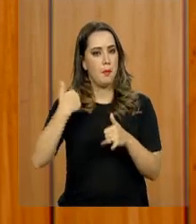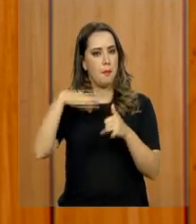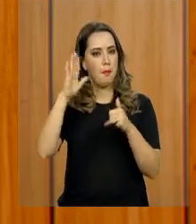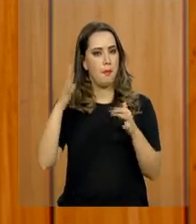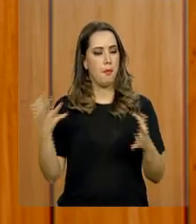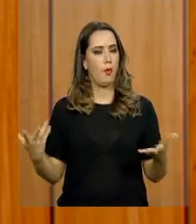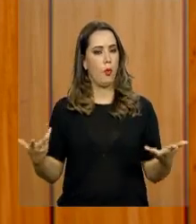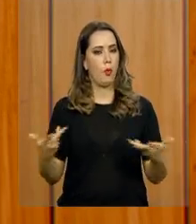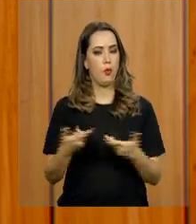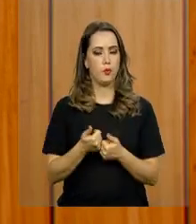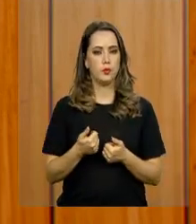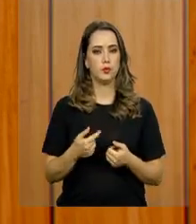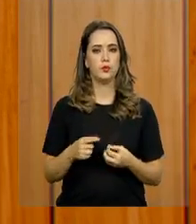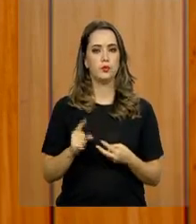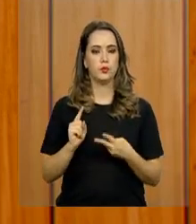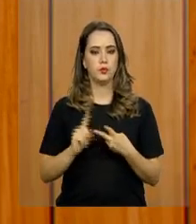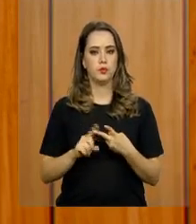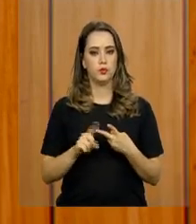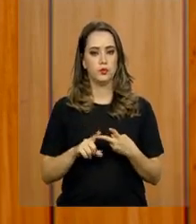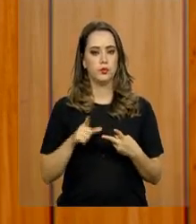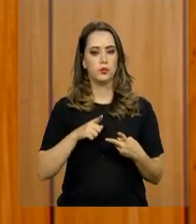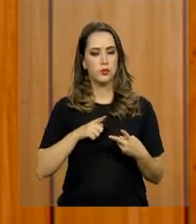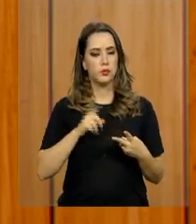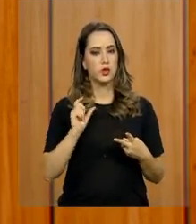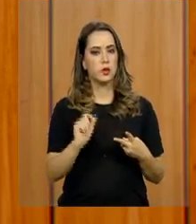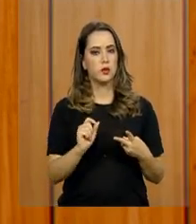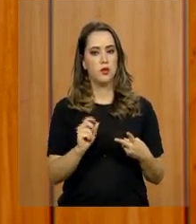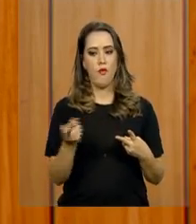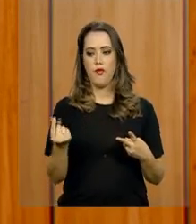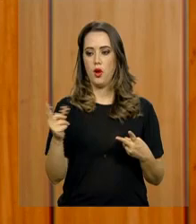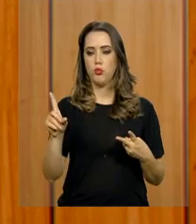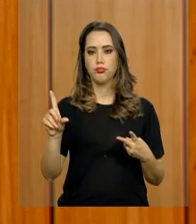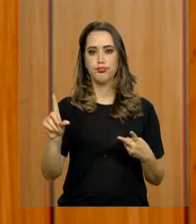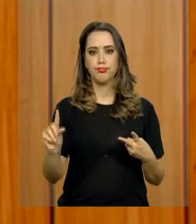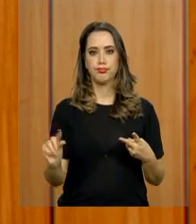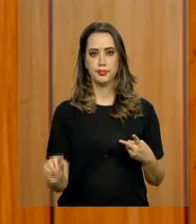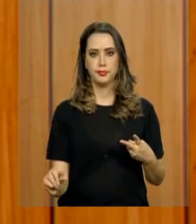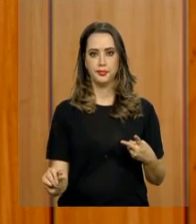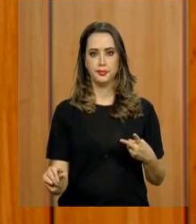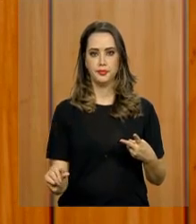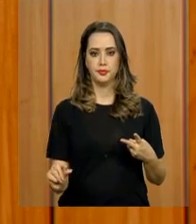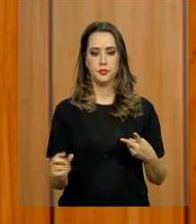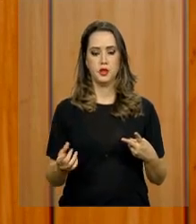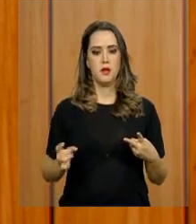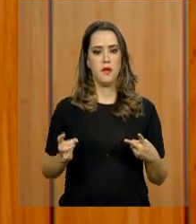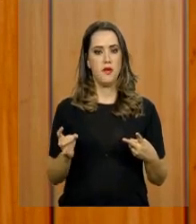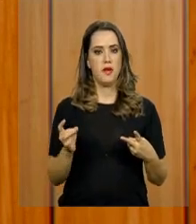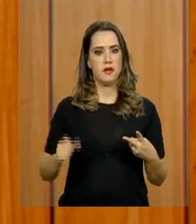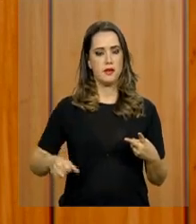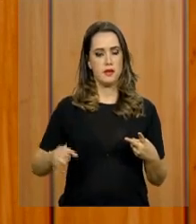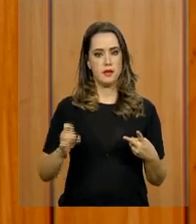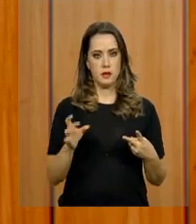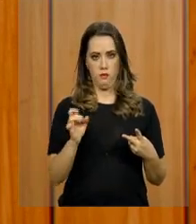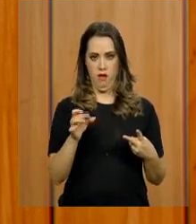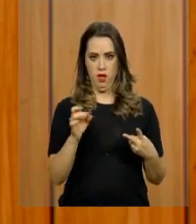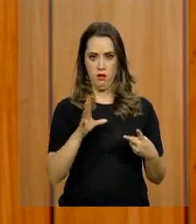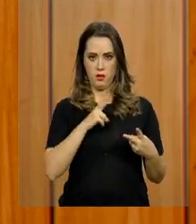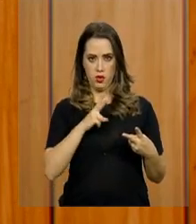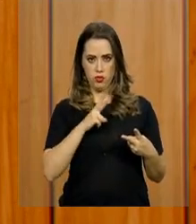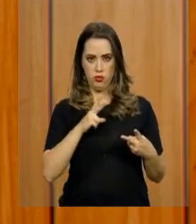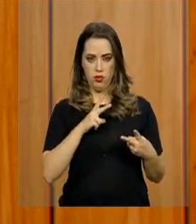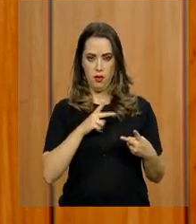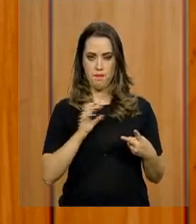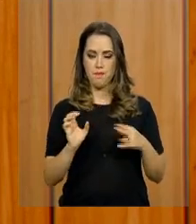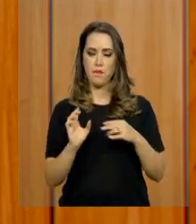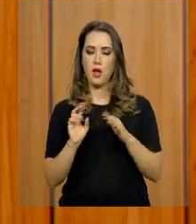qualidade e outra coisa também é o preço menor estes leilões eles priorizam exatamente isto a empresa